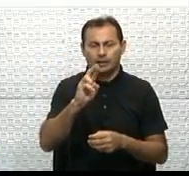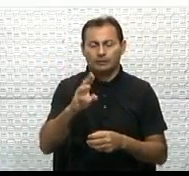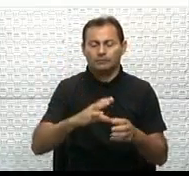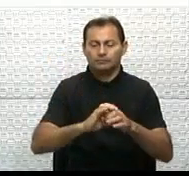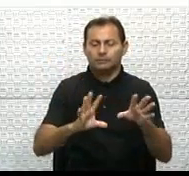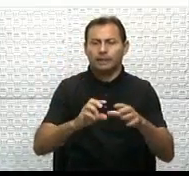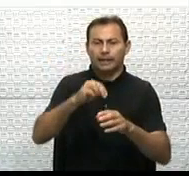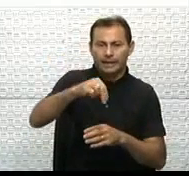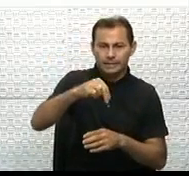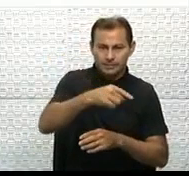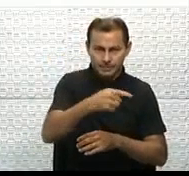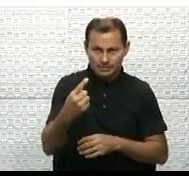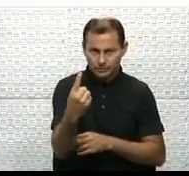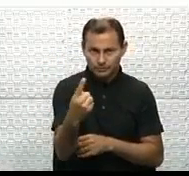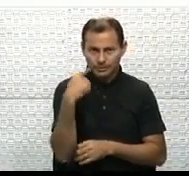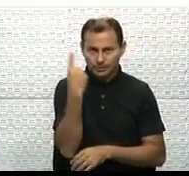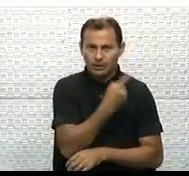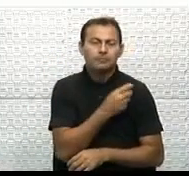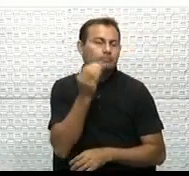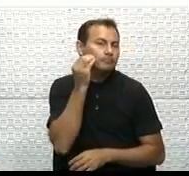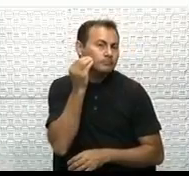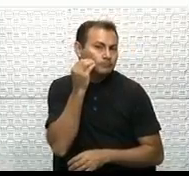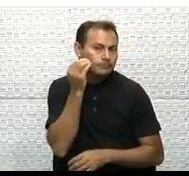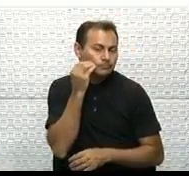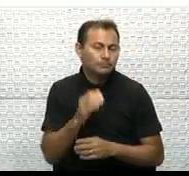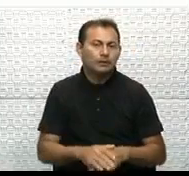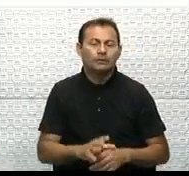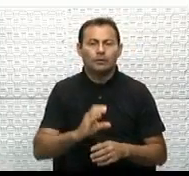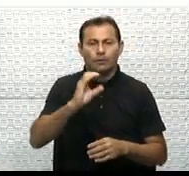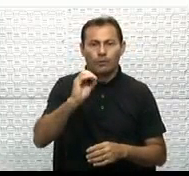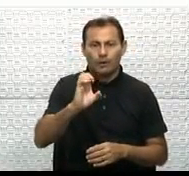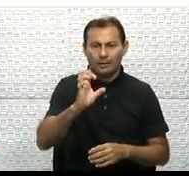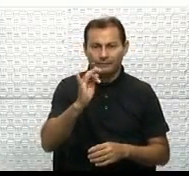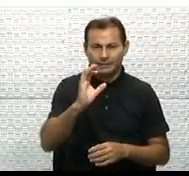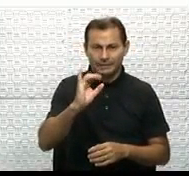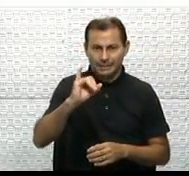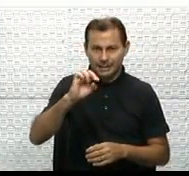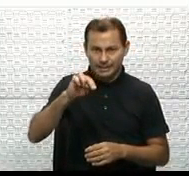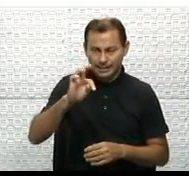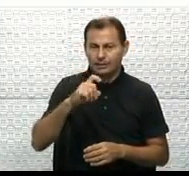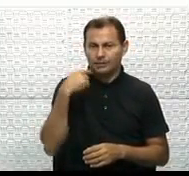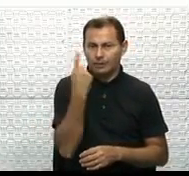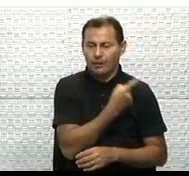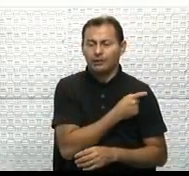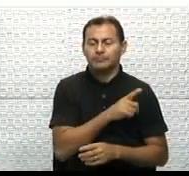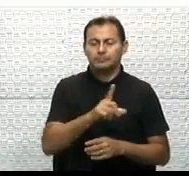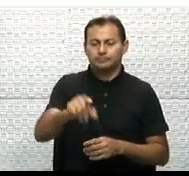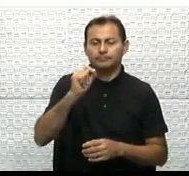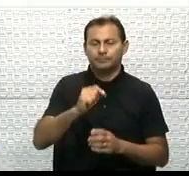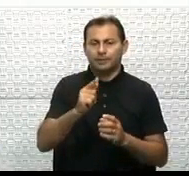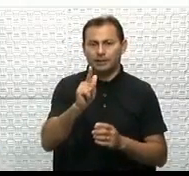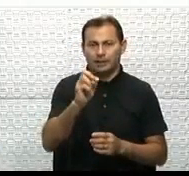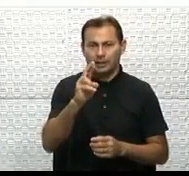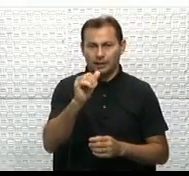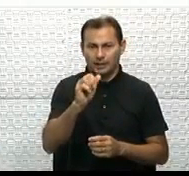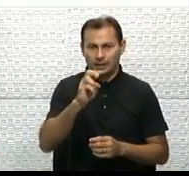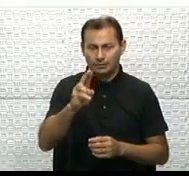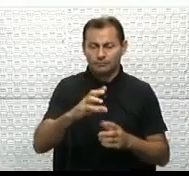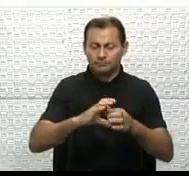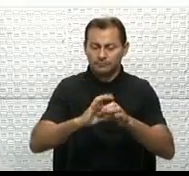1. Quando nós estamos testando o coeficiente de correlação, nós determinamos os graus de